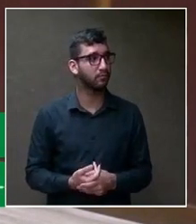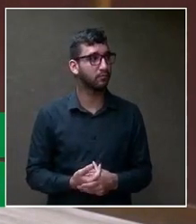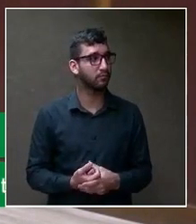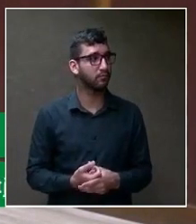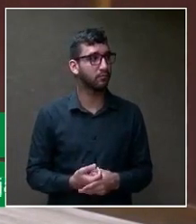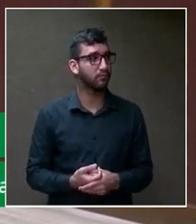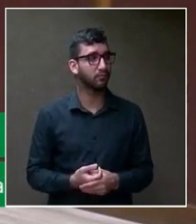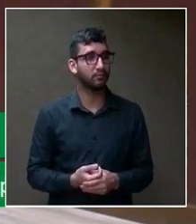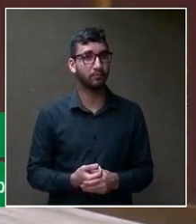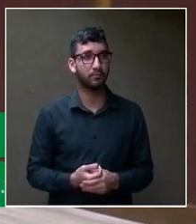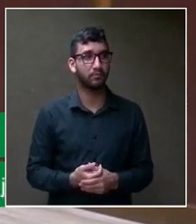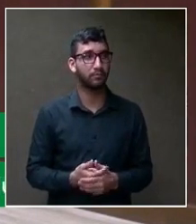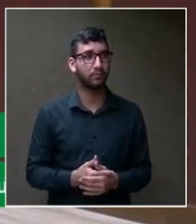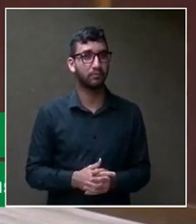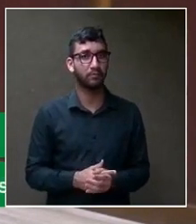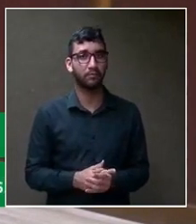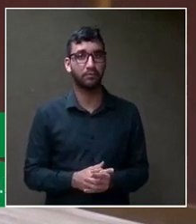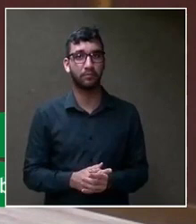E